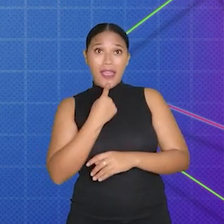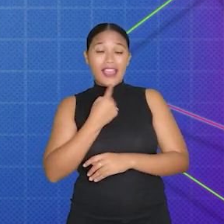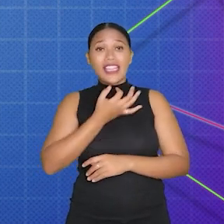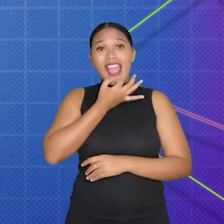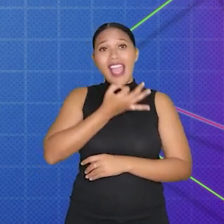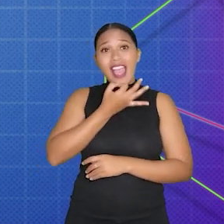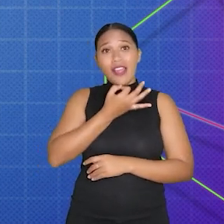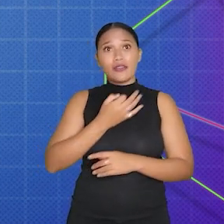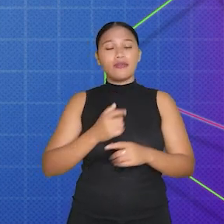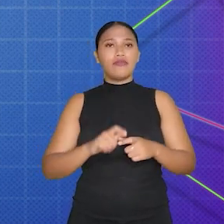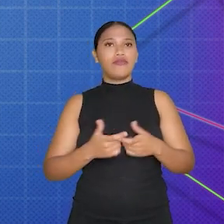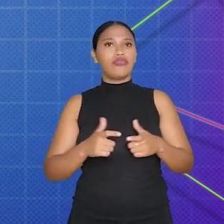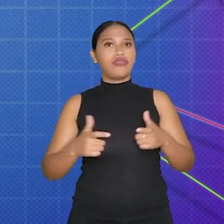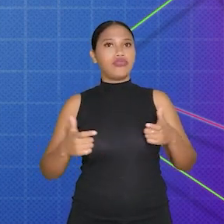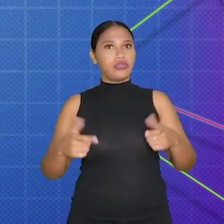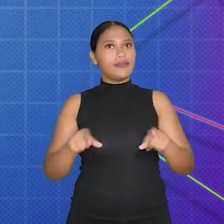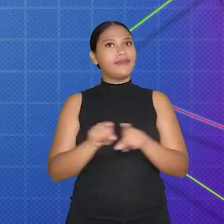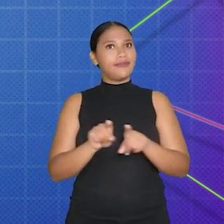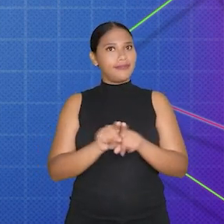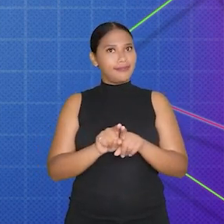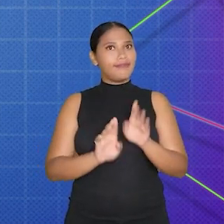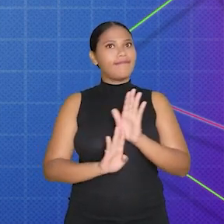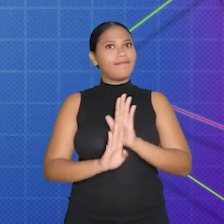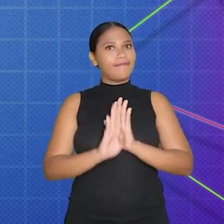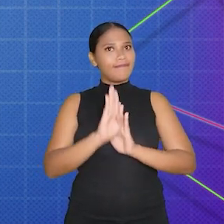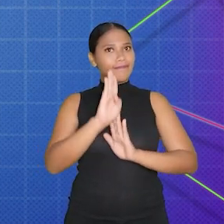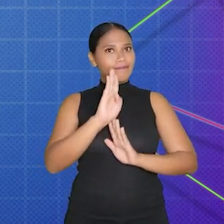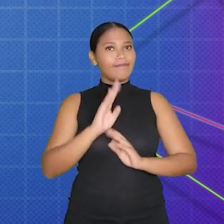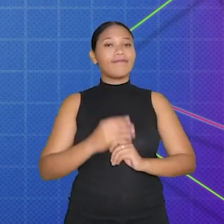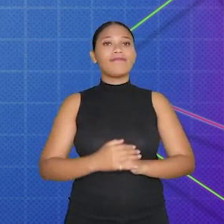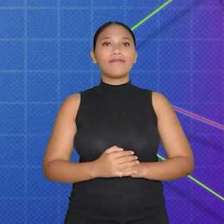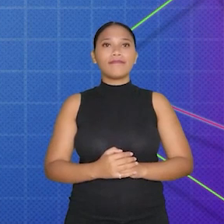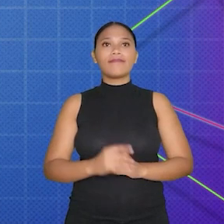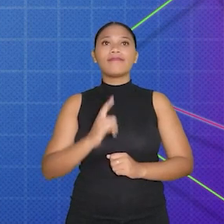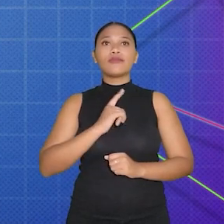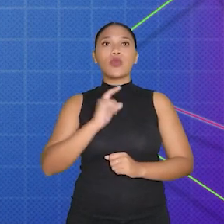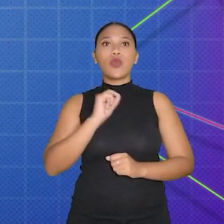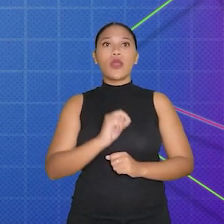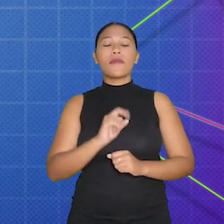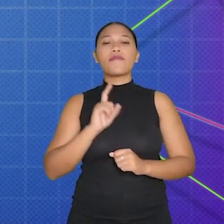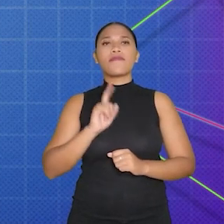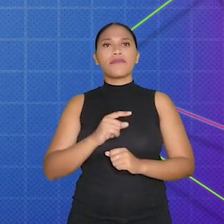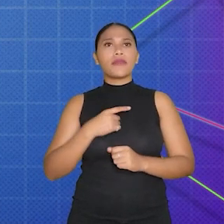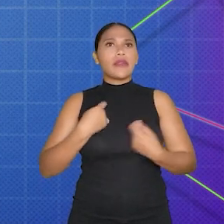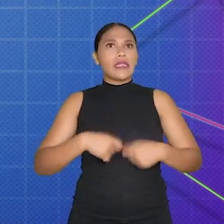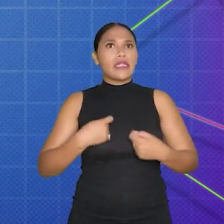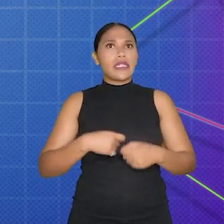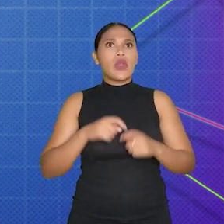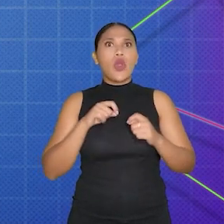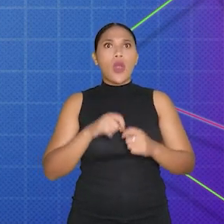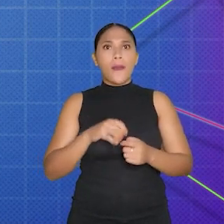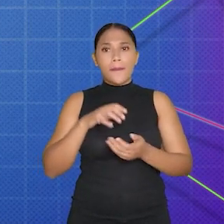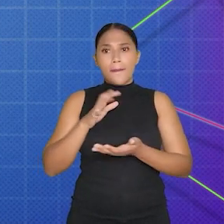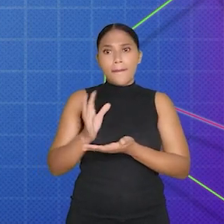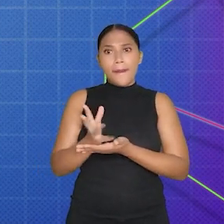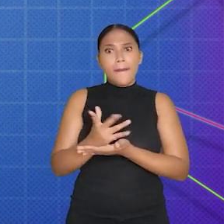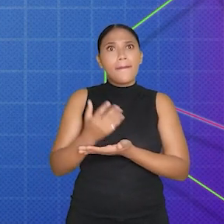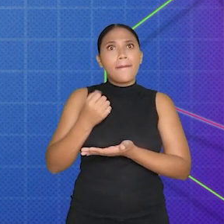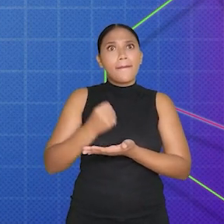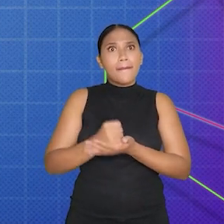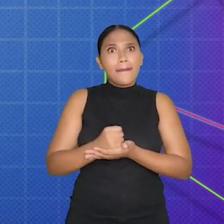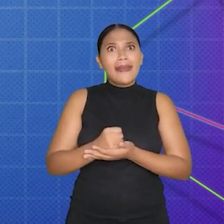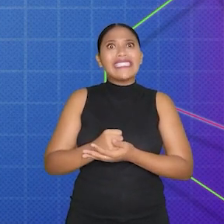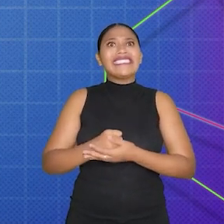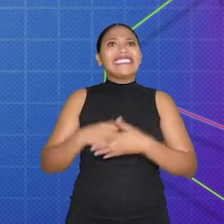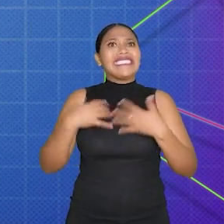como vídeos, imagens e áudio, tem crescido significativamente na web. Isso tem levado a uma maior demanda por largura